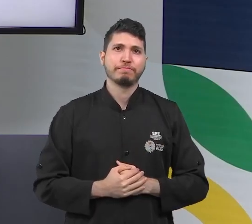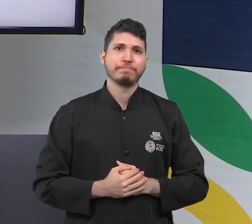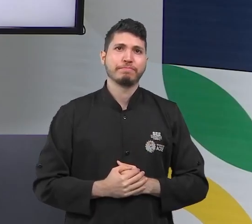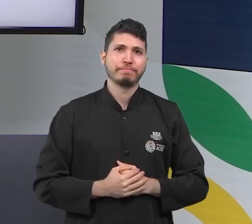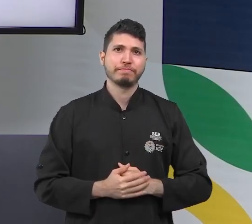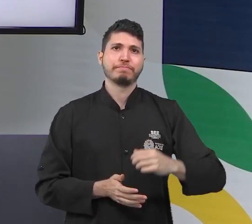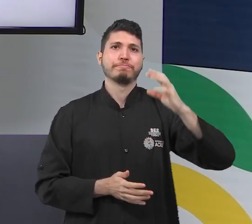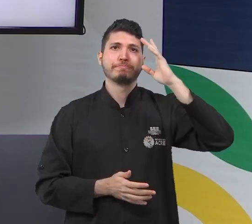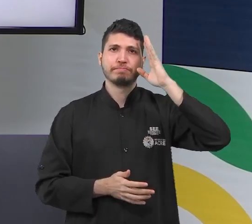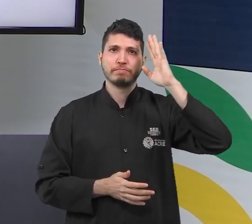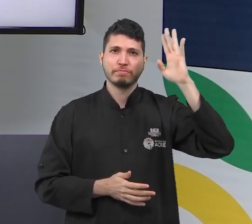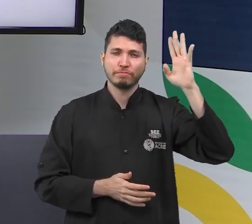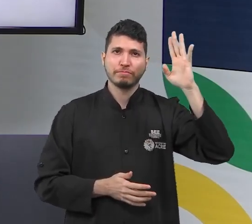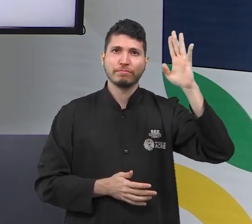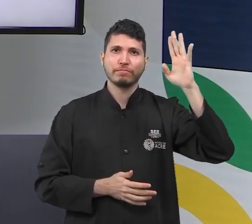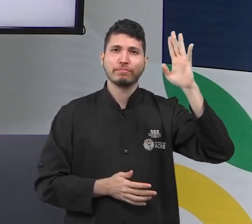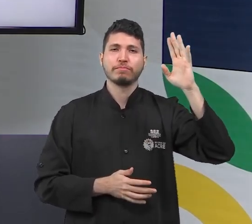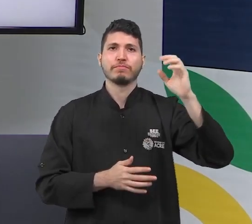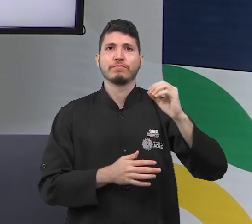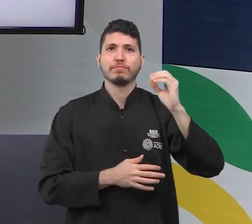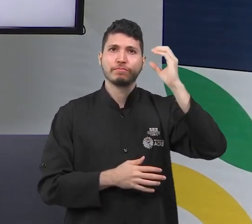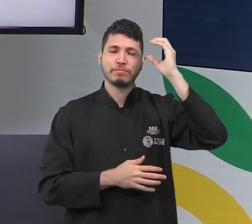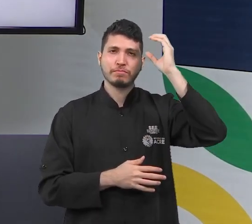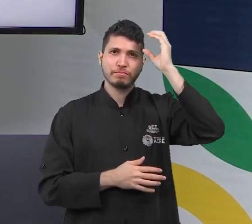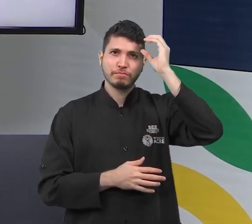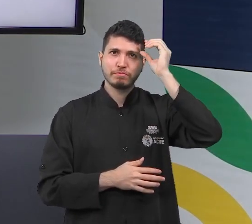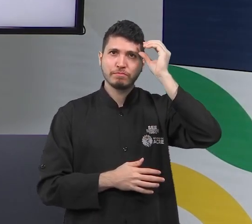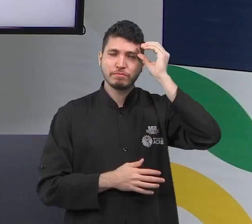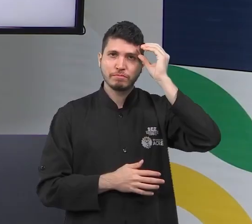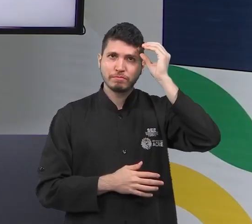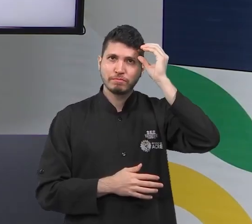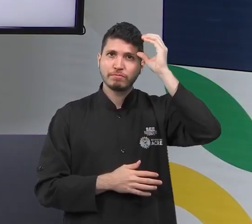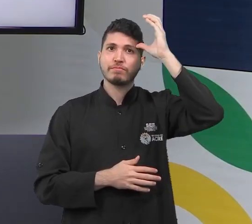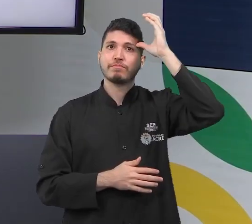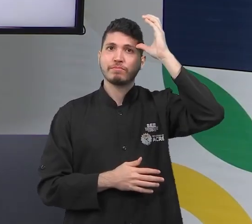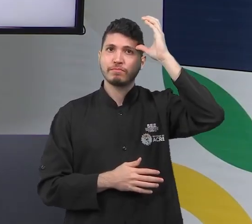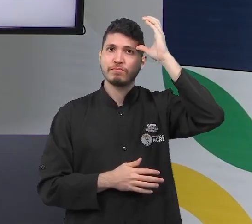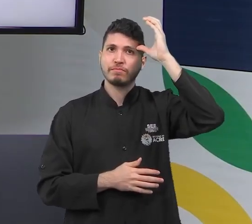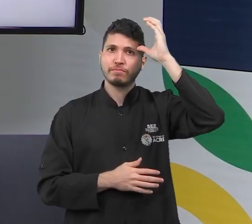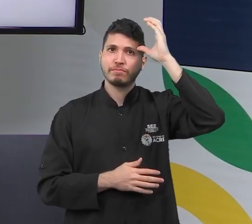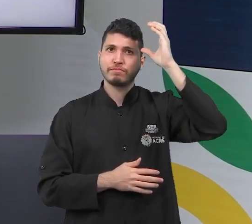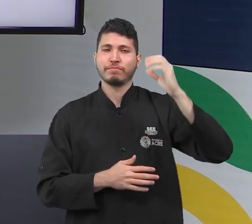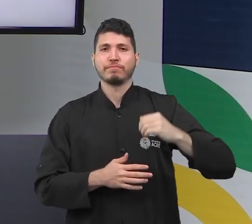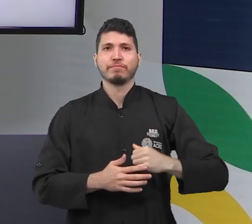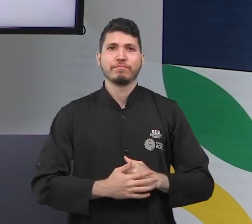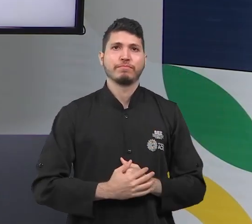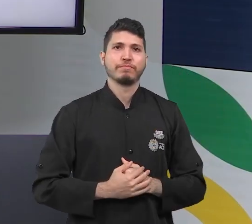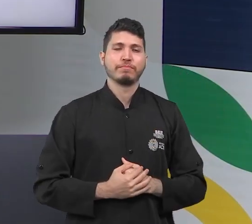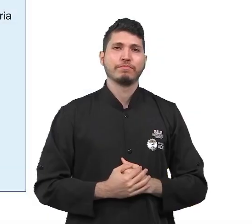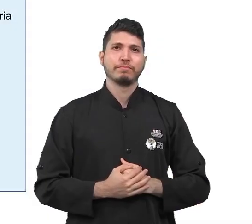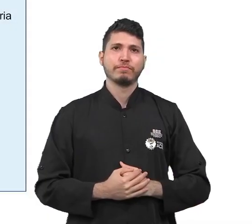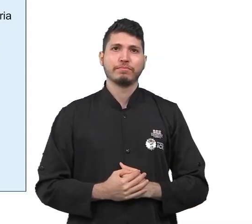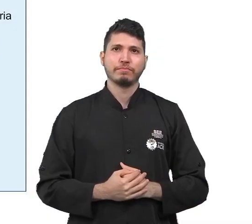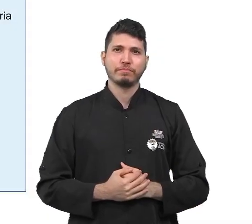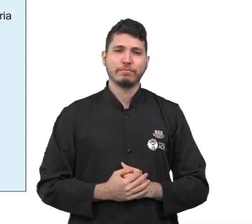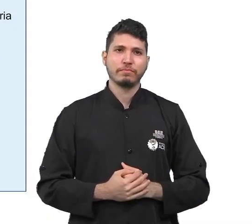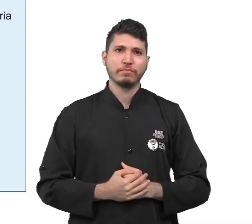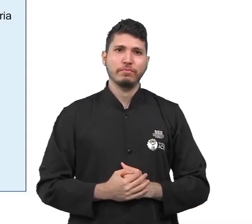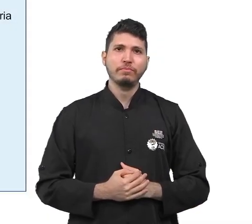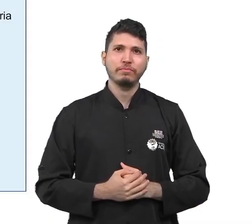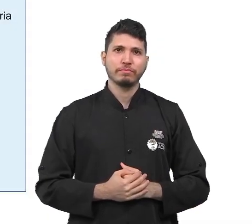do conhecimento. Agora, nós temos aí um entrelaçamento entre